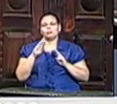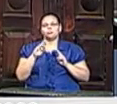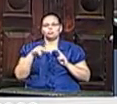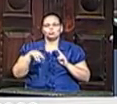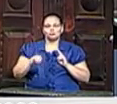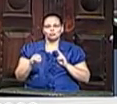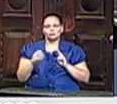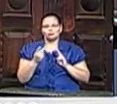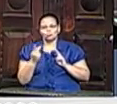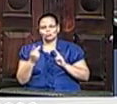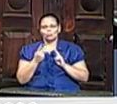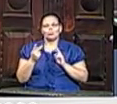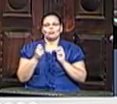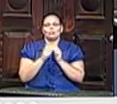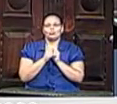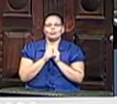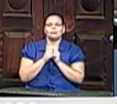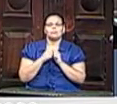associamos,